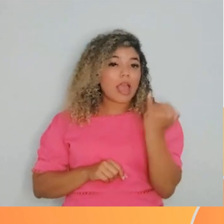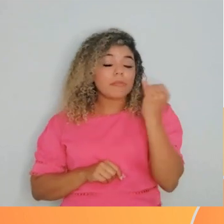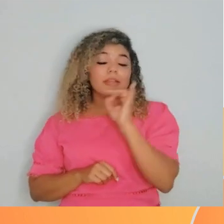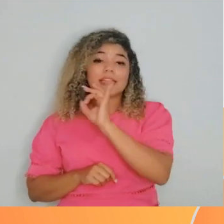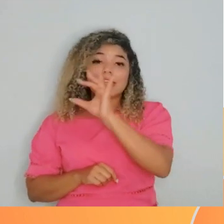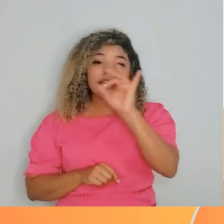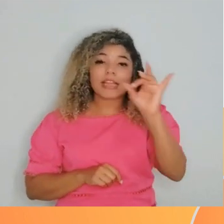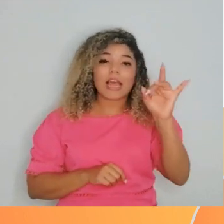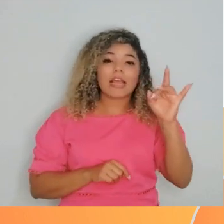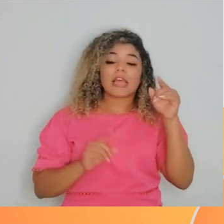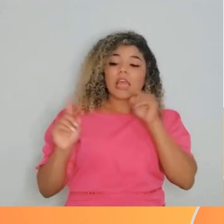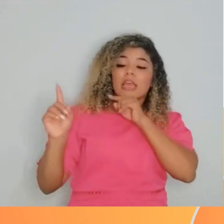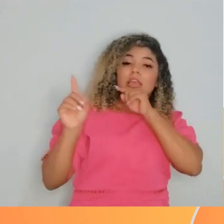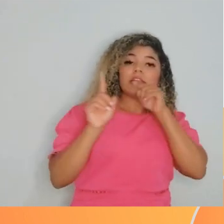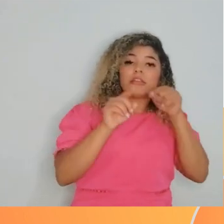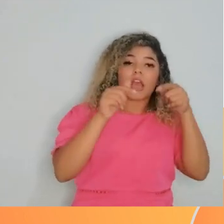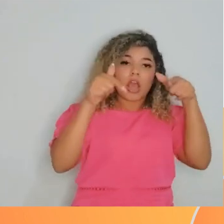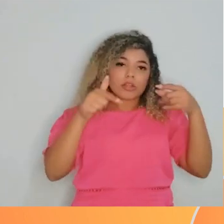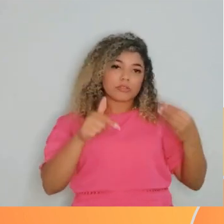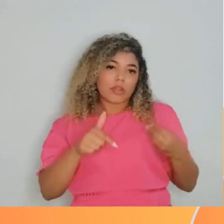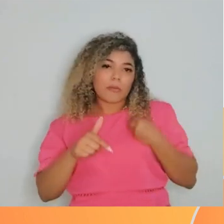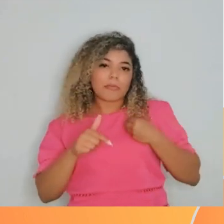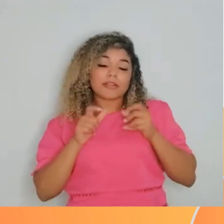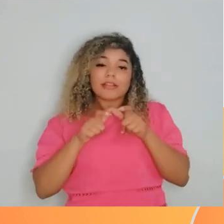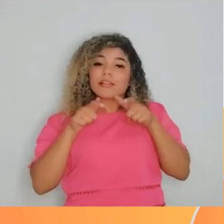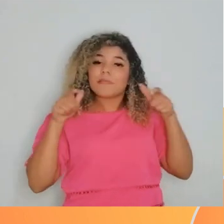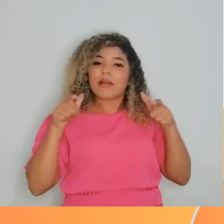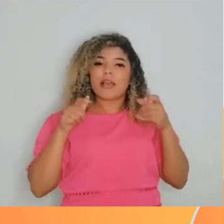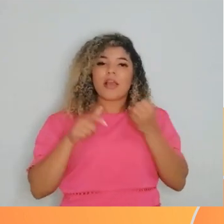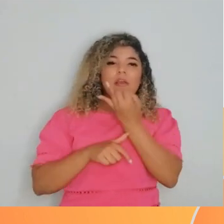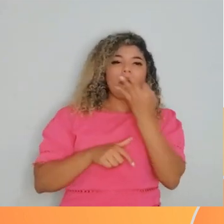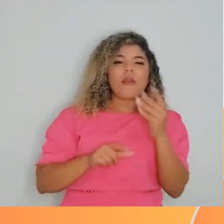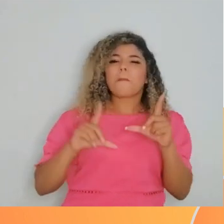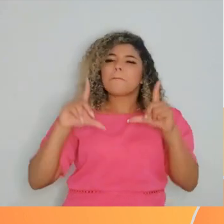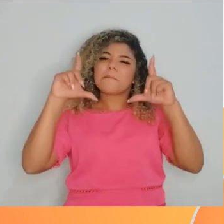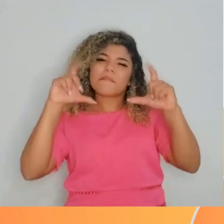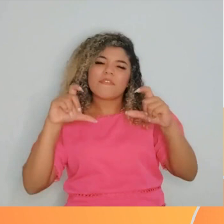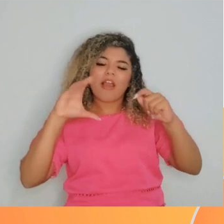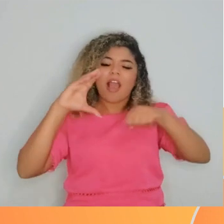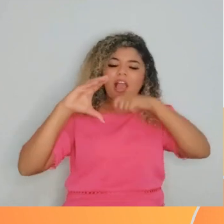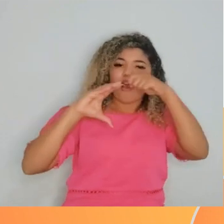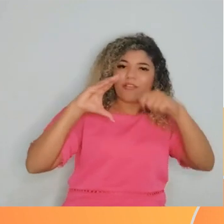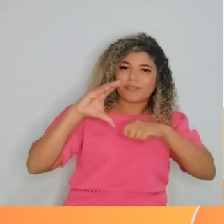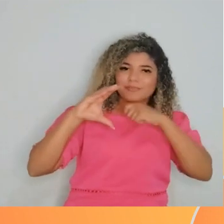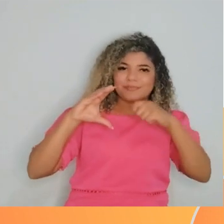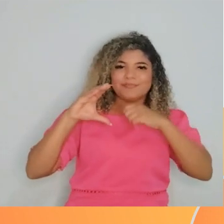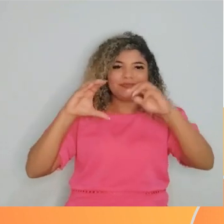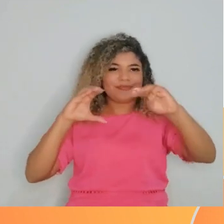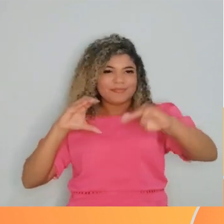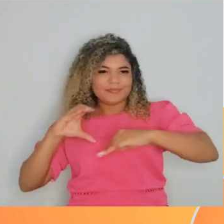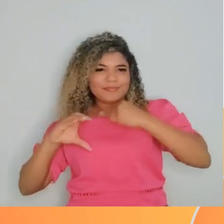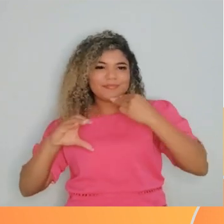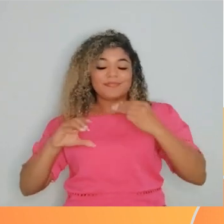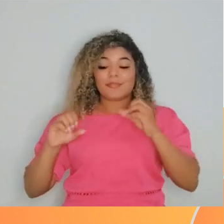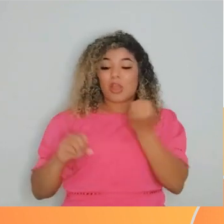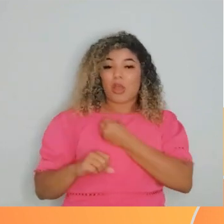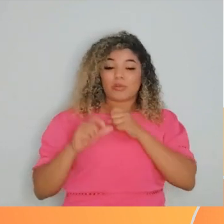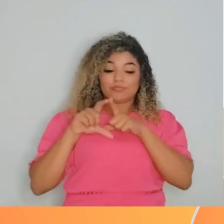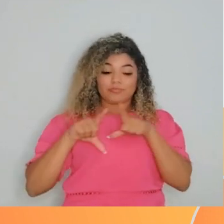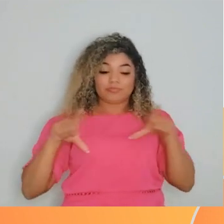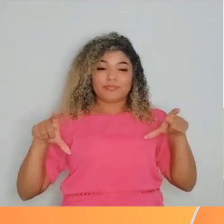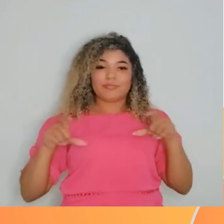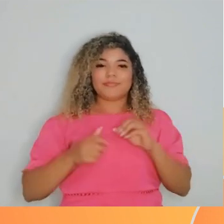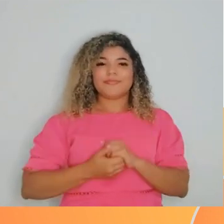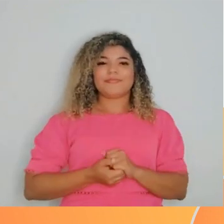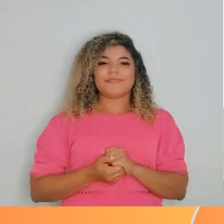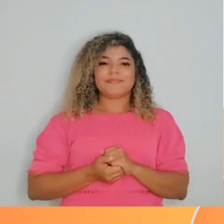de cada nutriente e indicar onde estão presentes em maior quantidade. Tire fotos, grave vídeos e mande pra gente no telefone que está